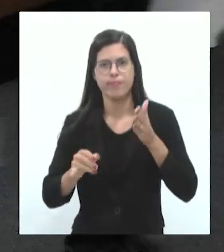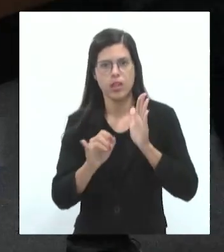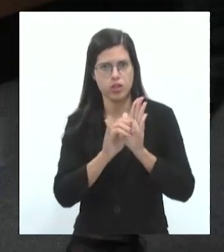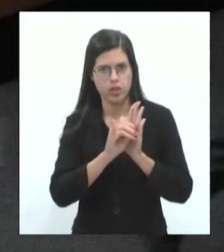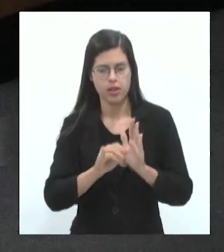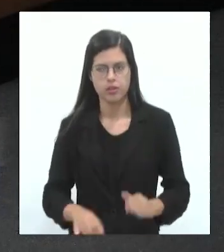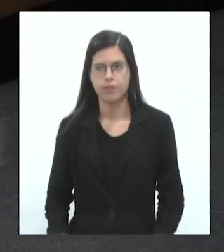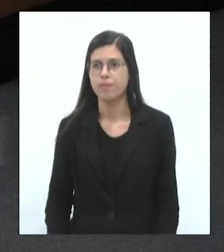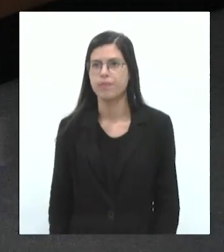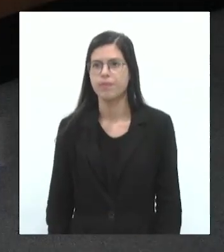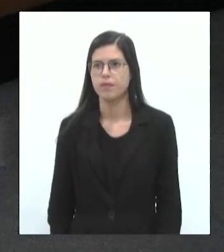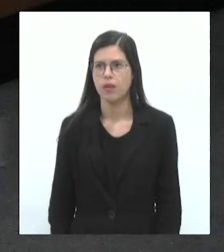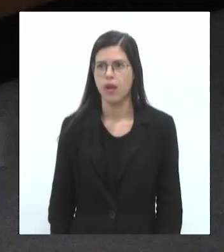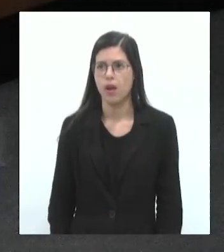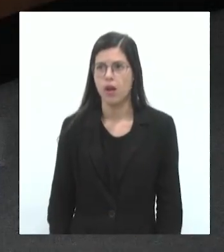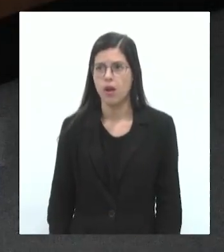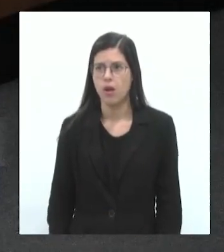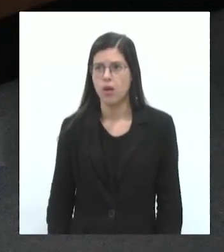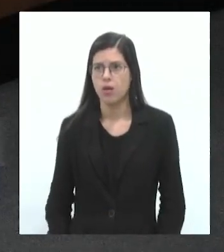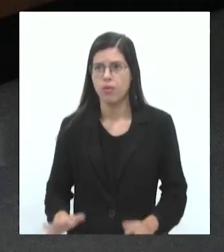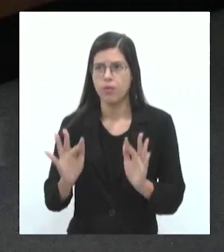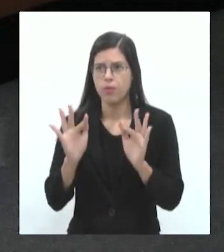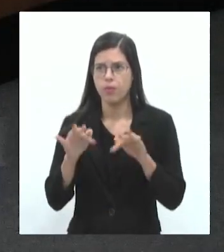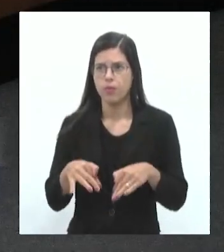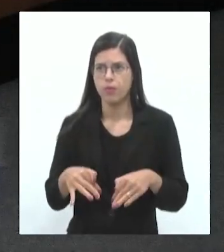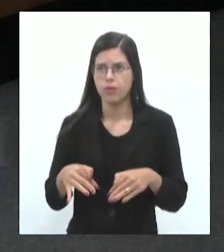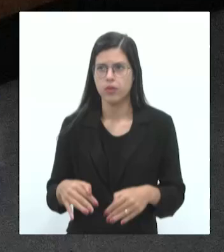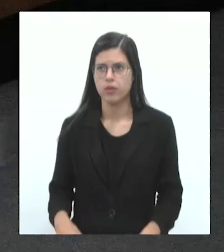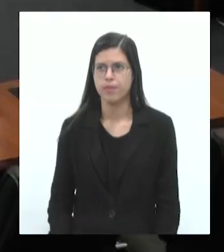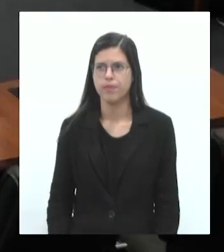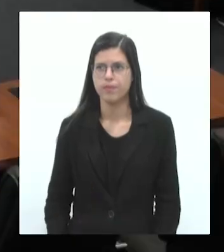faço uma inquirição a Vossa Excelência.